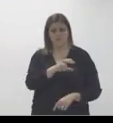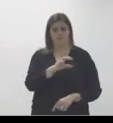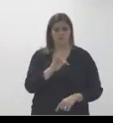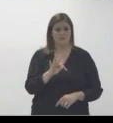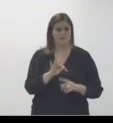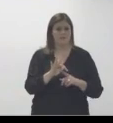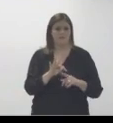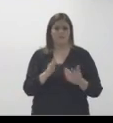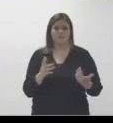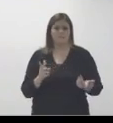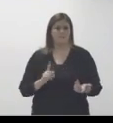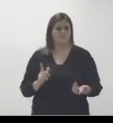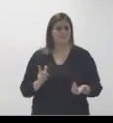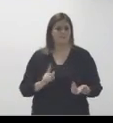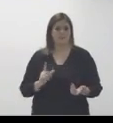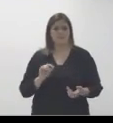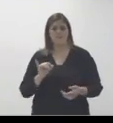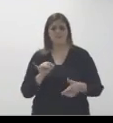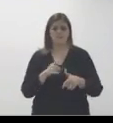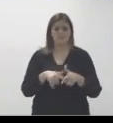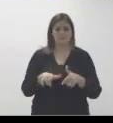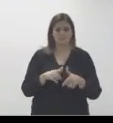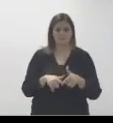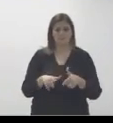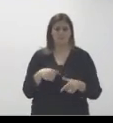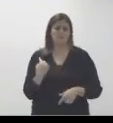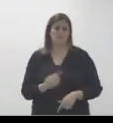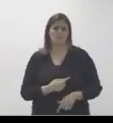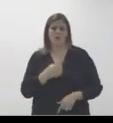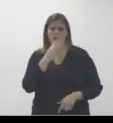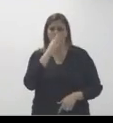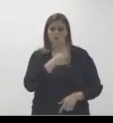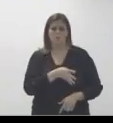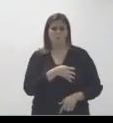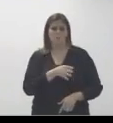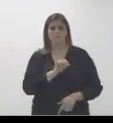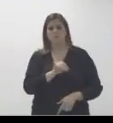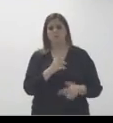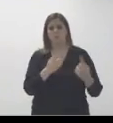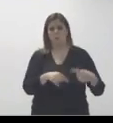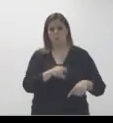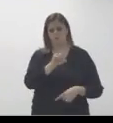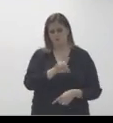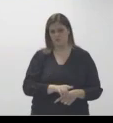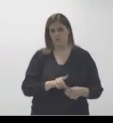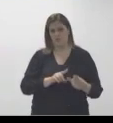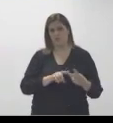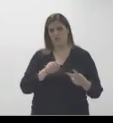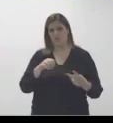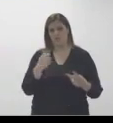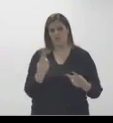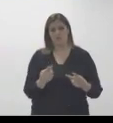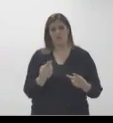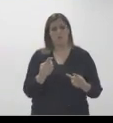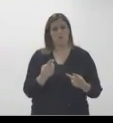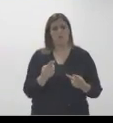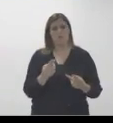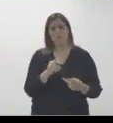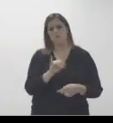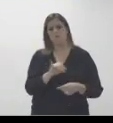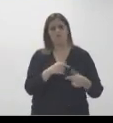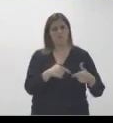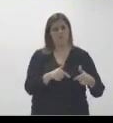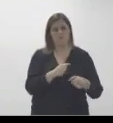denúncia se houver alguma violação é a denúncia do trabalho análogo à escravidão é de